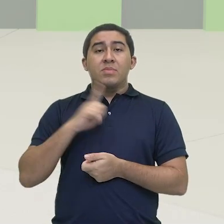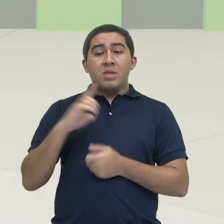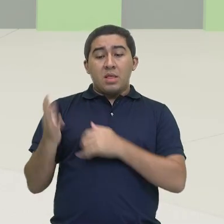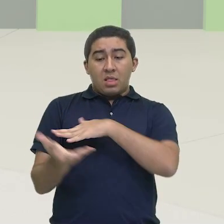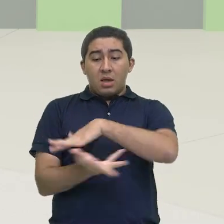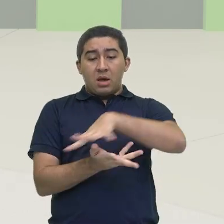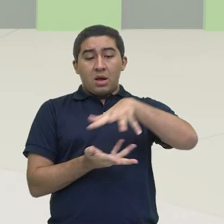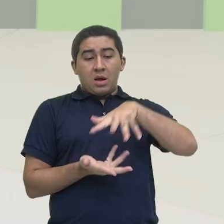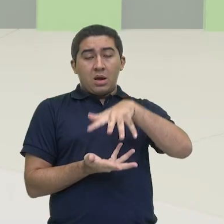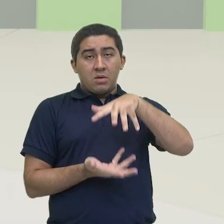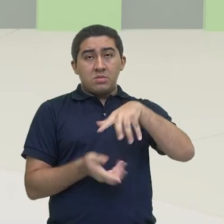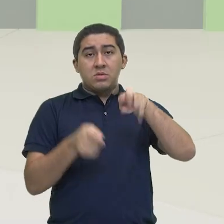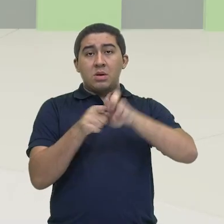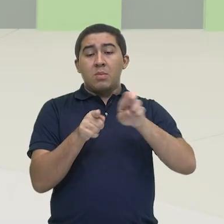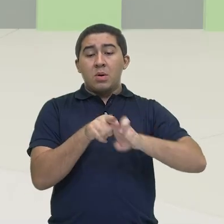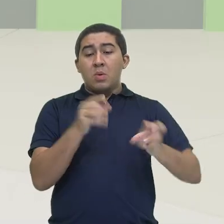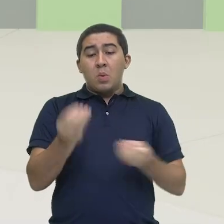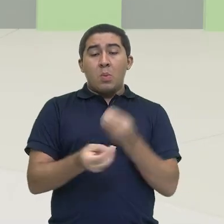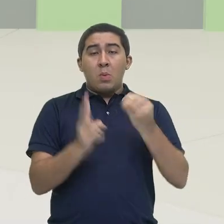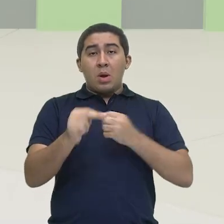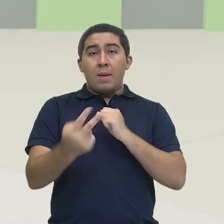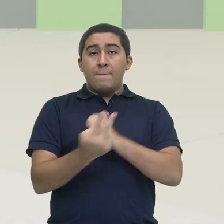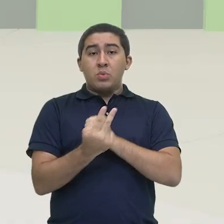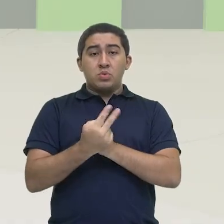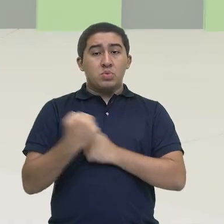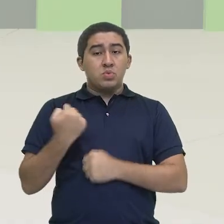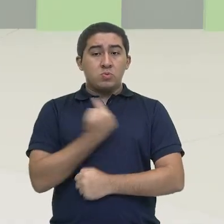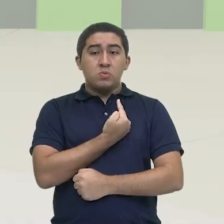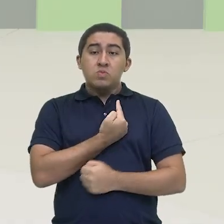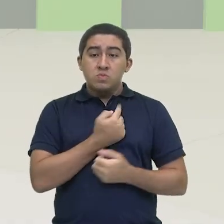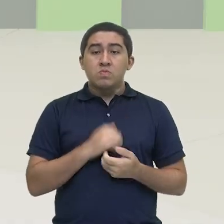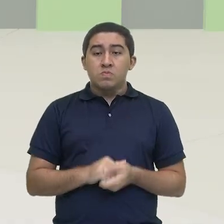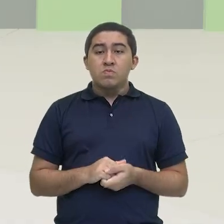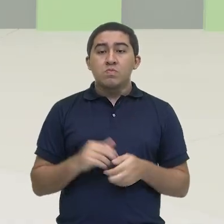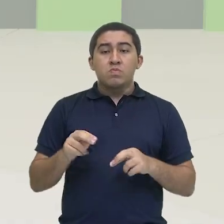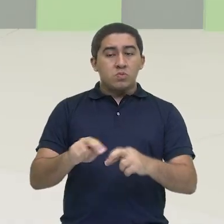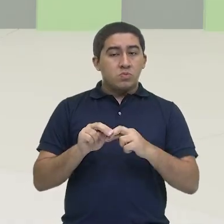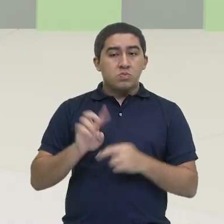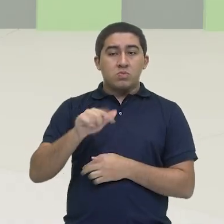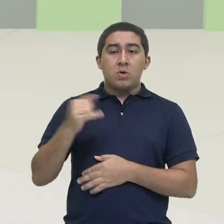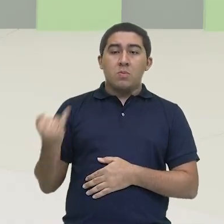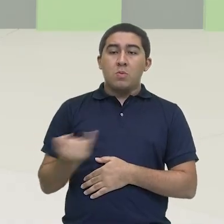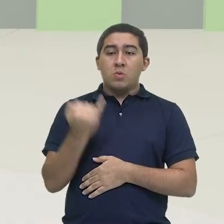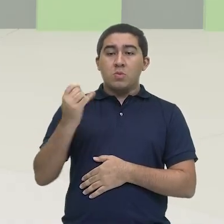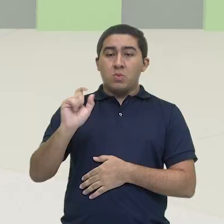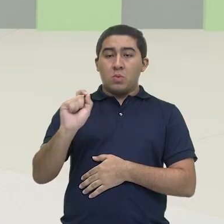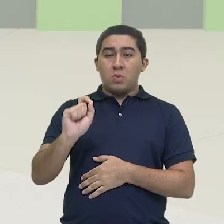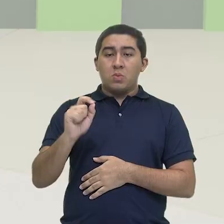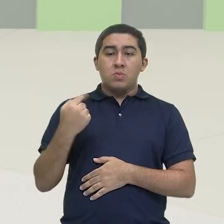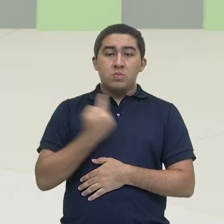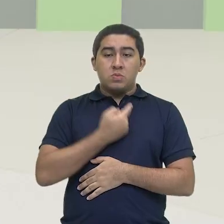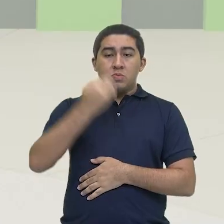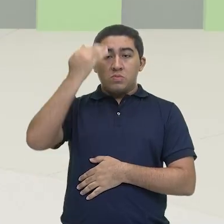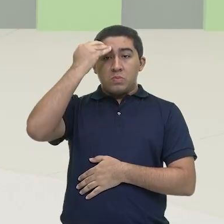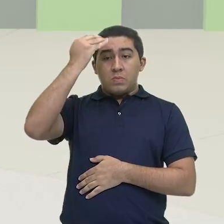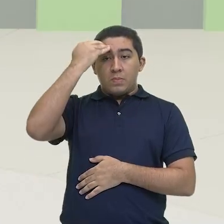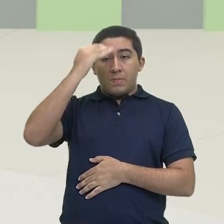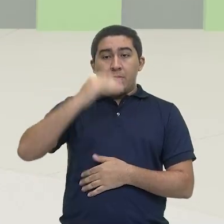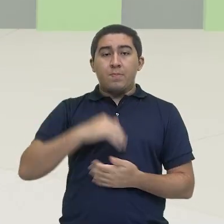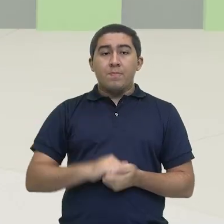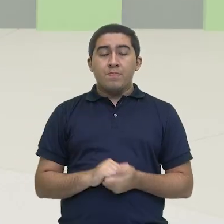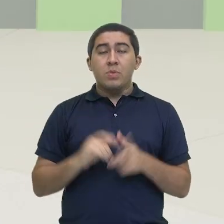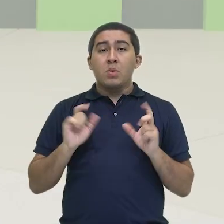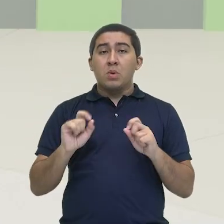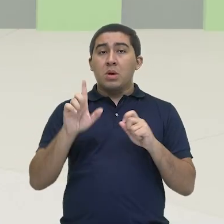terrestre e pela proteção que esse campo magnético nos oferece. Então, é por isso a importância da gente compreender aqui